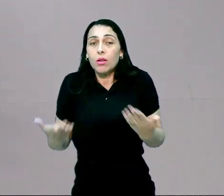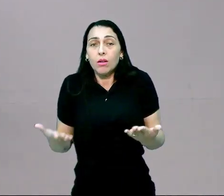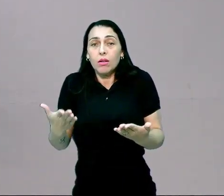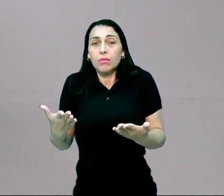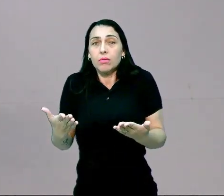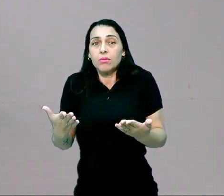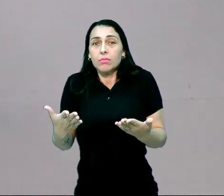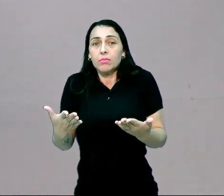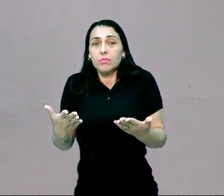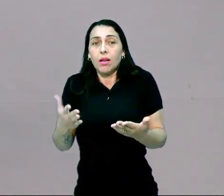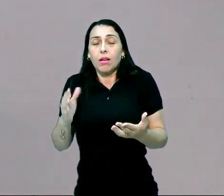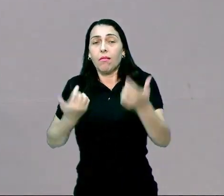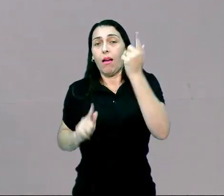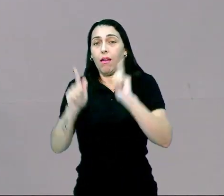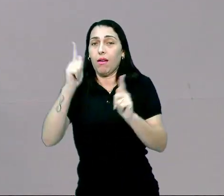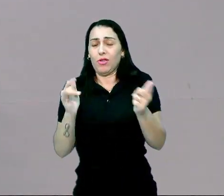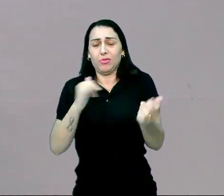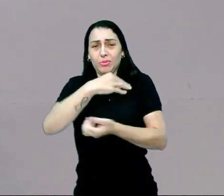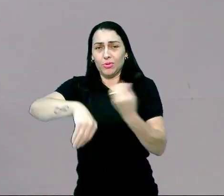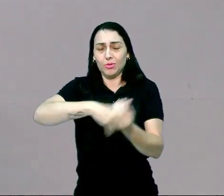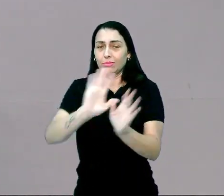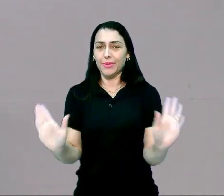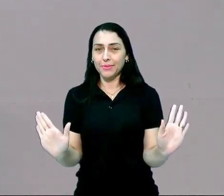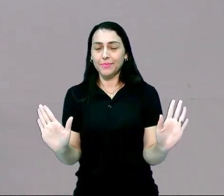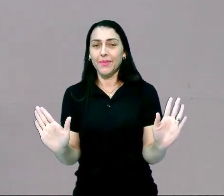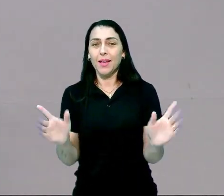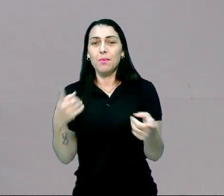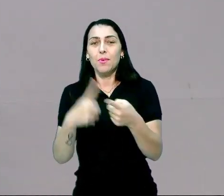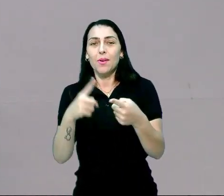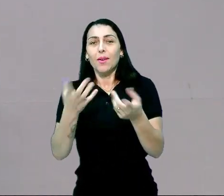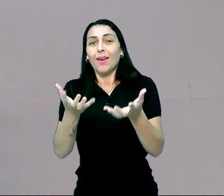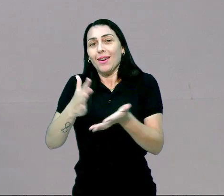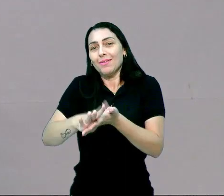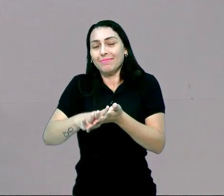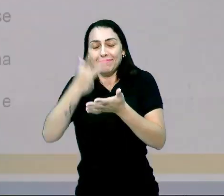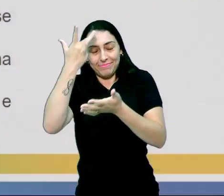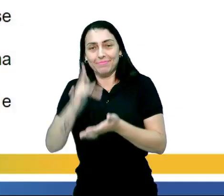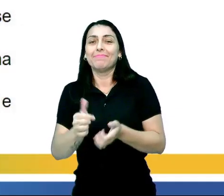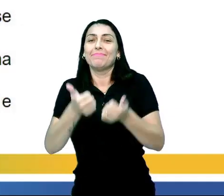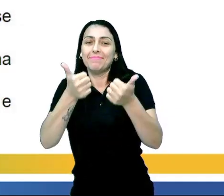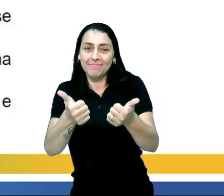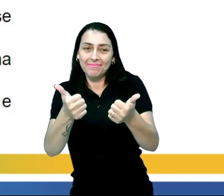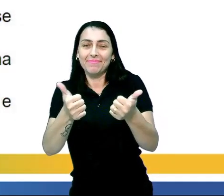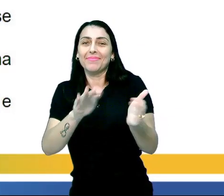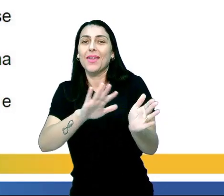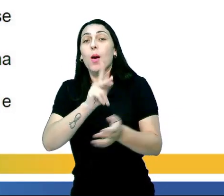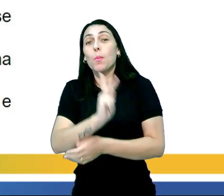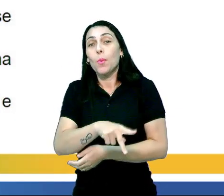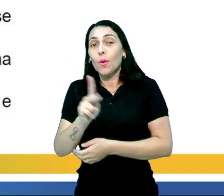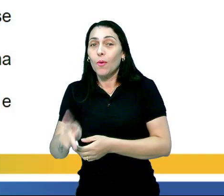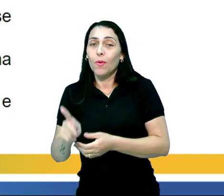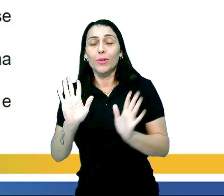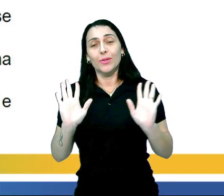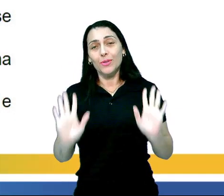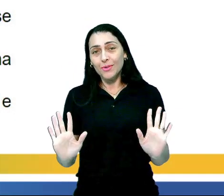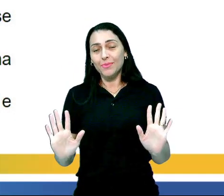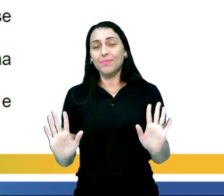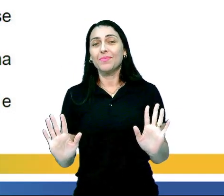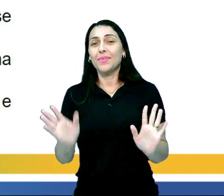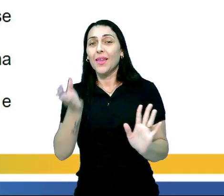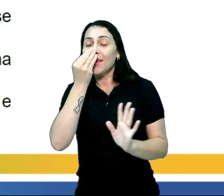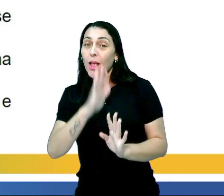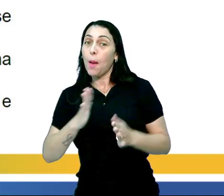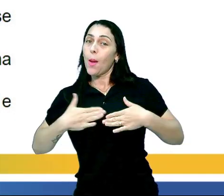Oh, já estava no carnaval, frio. Isso se mistura, mas enfim, é porque eu quero me atrapalhar. Isso, beleza. Eu sou totalmente descompensada. Ignora,